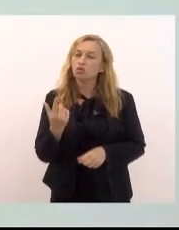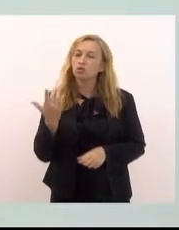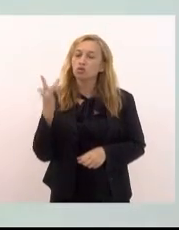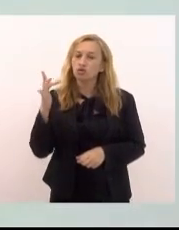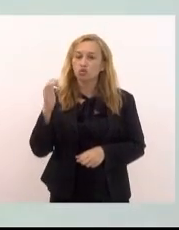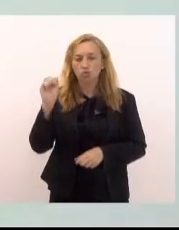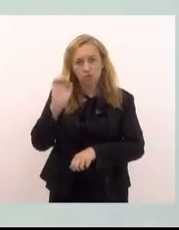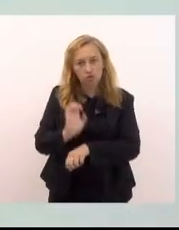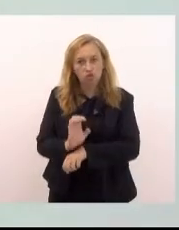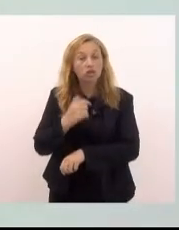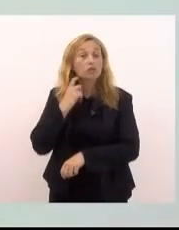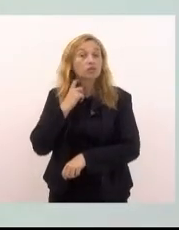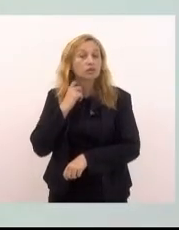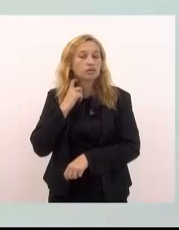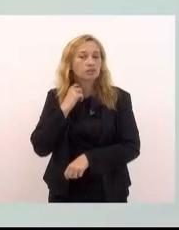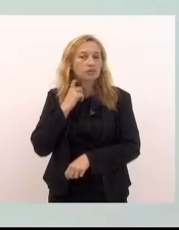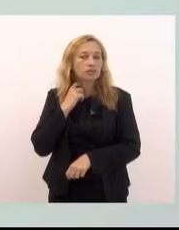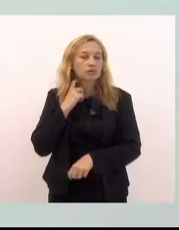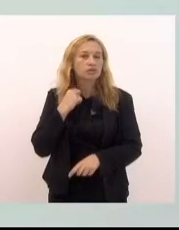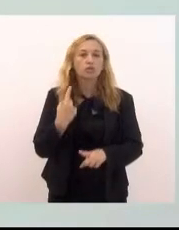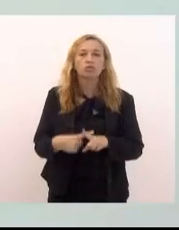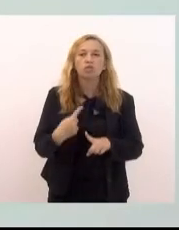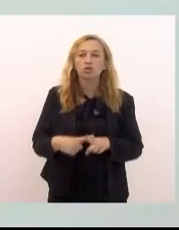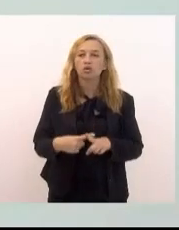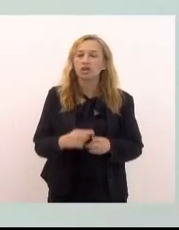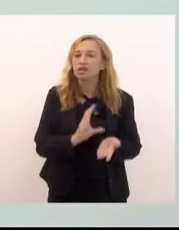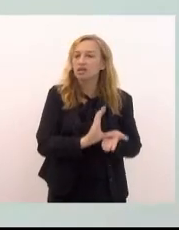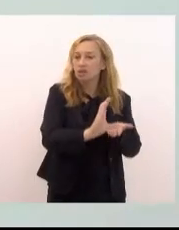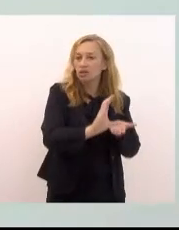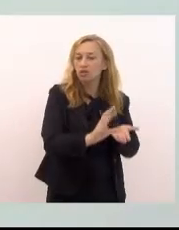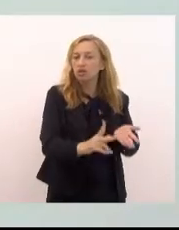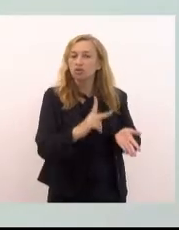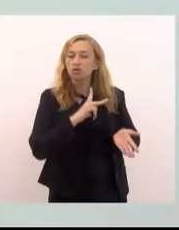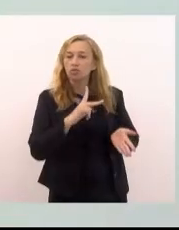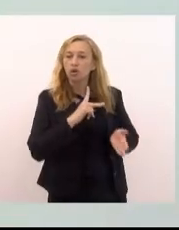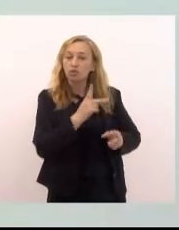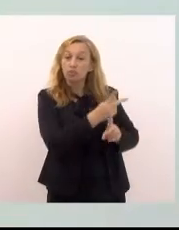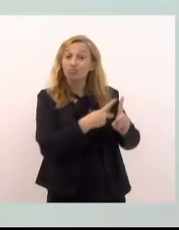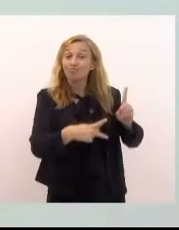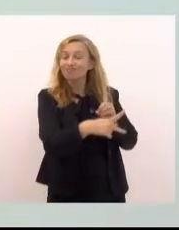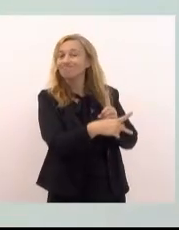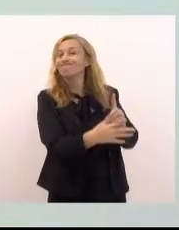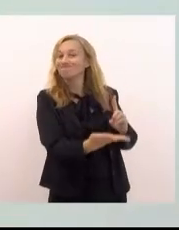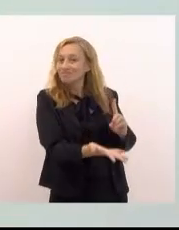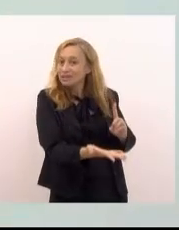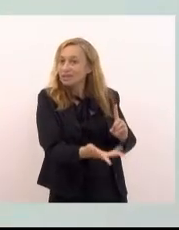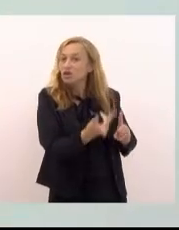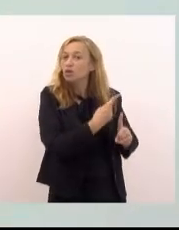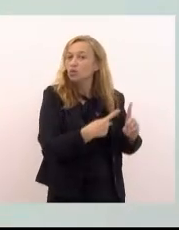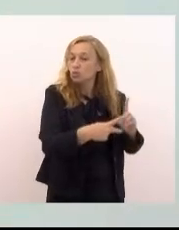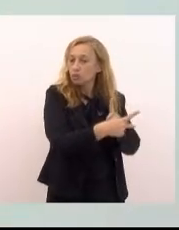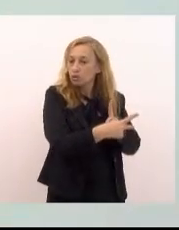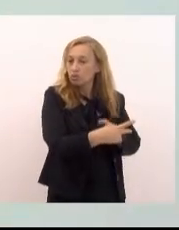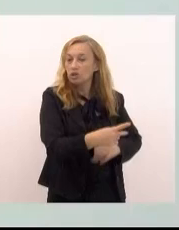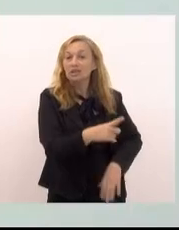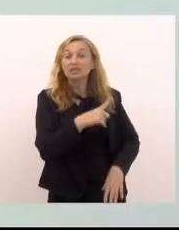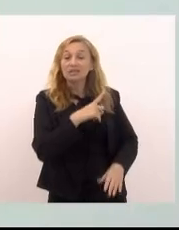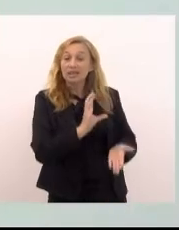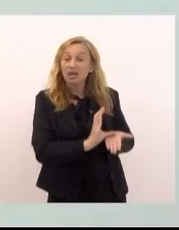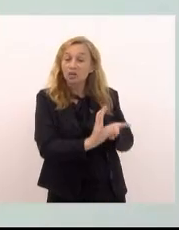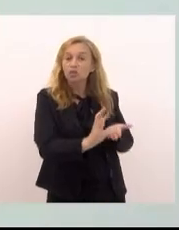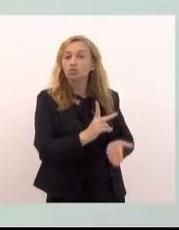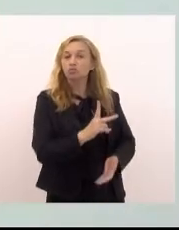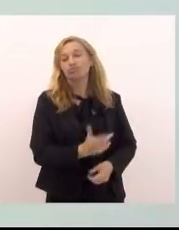Estado, porque esses recursos advêm do próprio Rio Previdência. Porque o Rio Previdência tem recursos